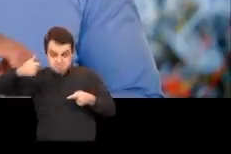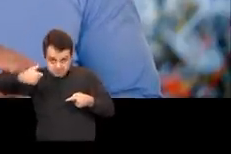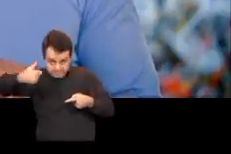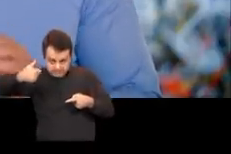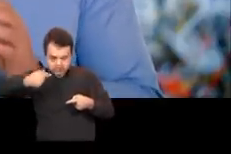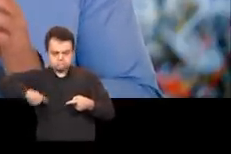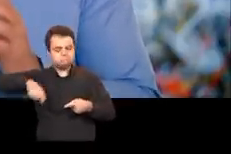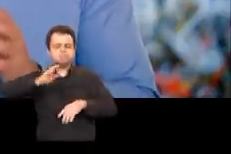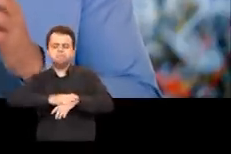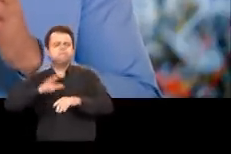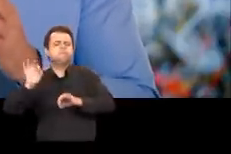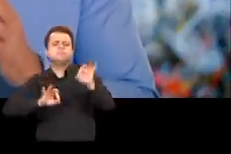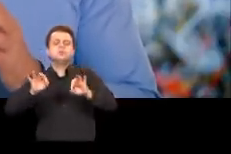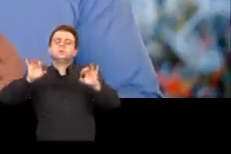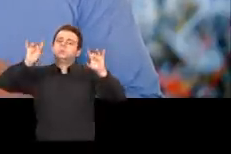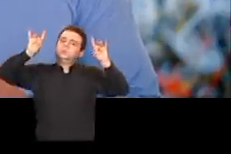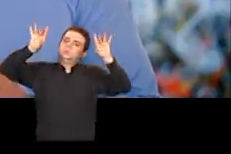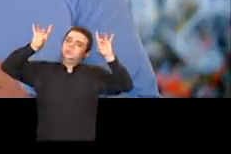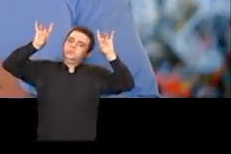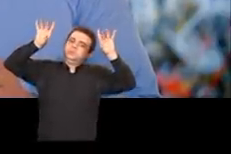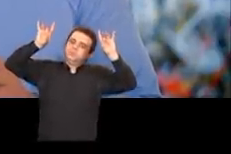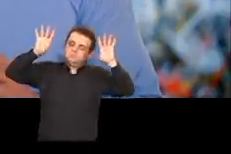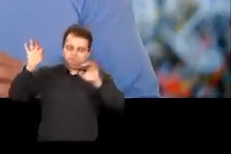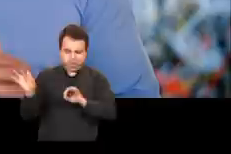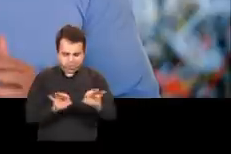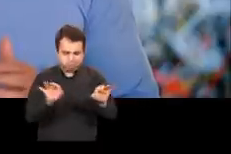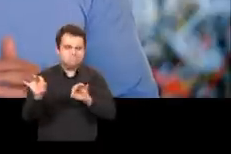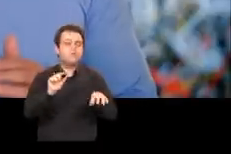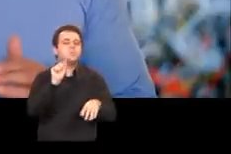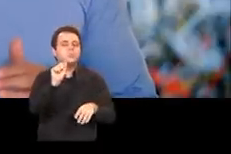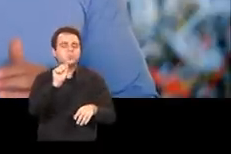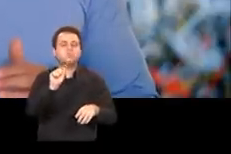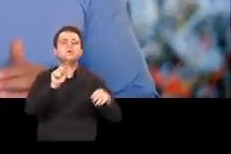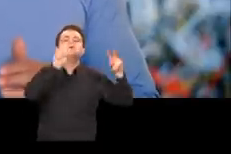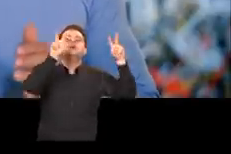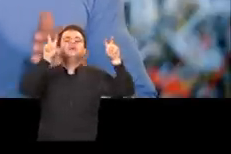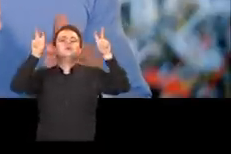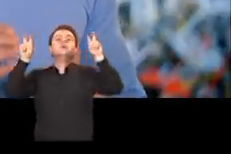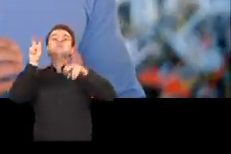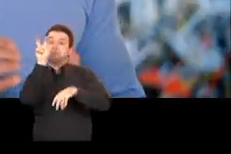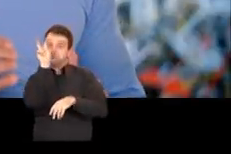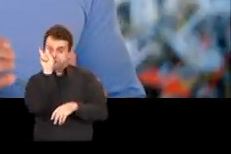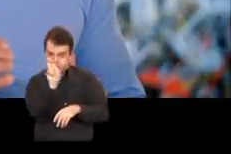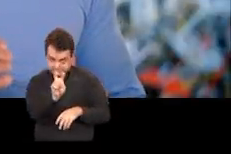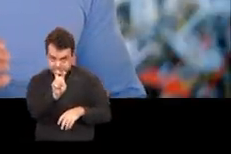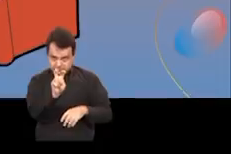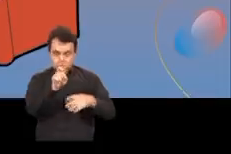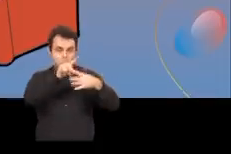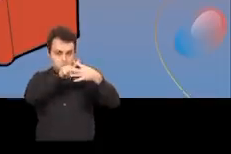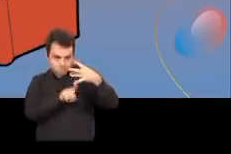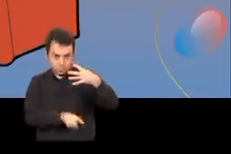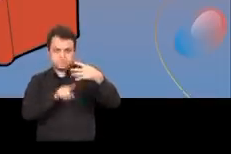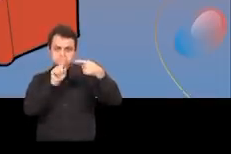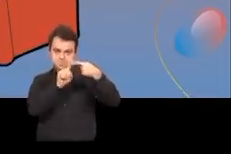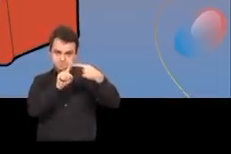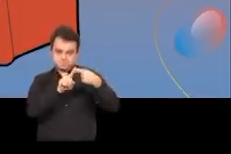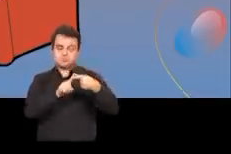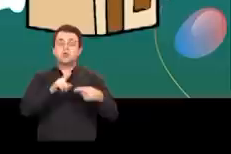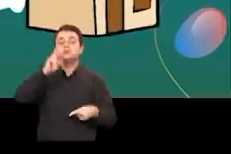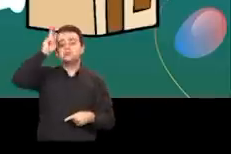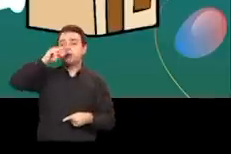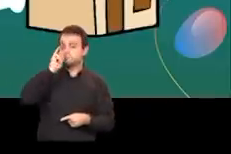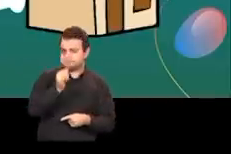uma programação especial para você. Serão 5 episódios com os quadros Sala de